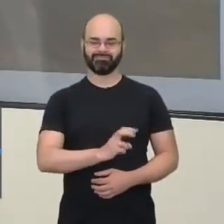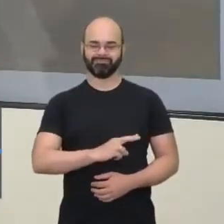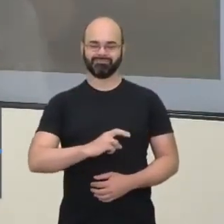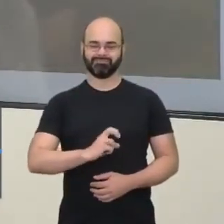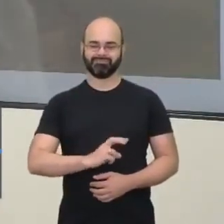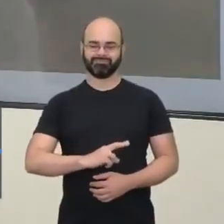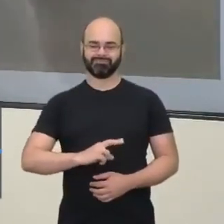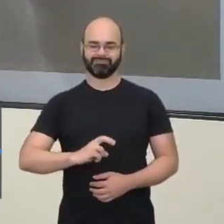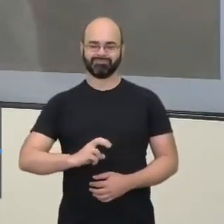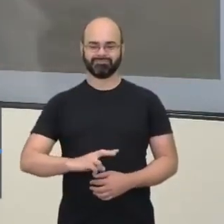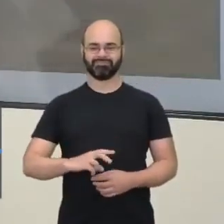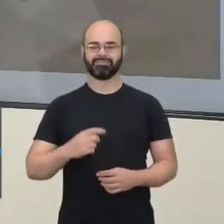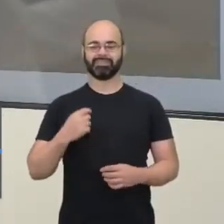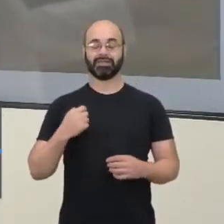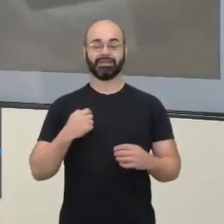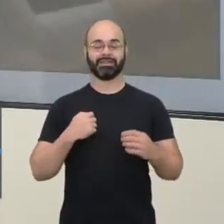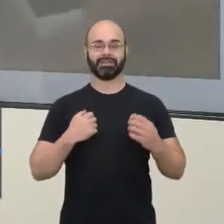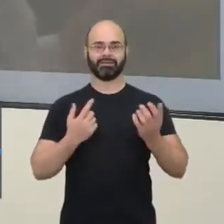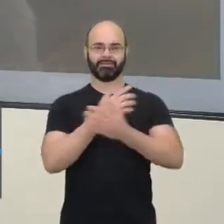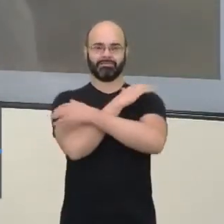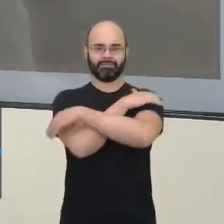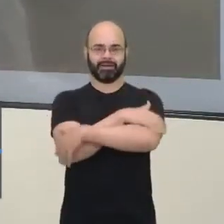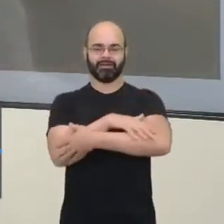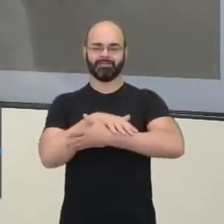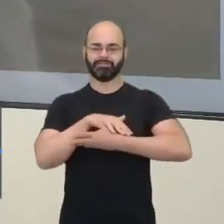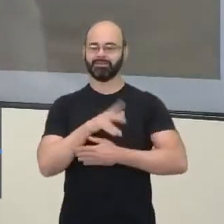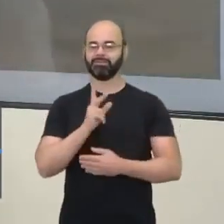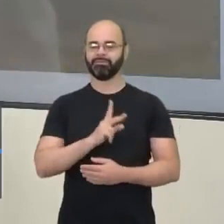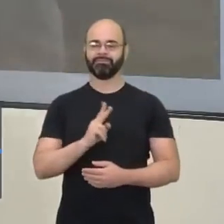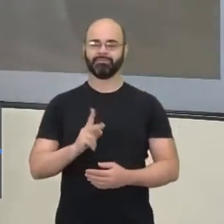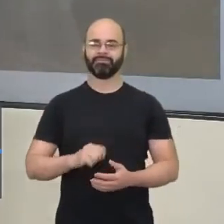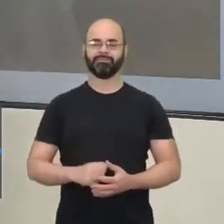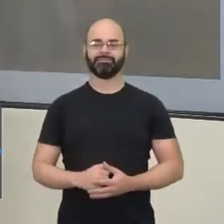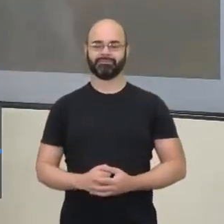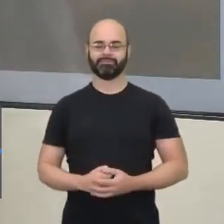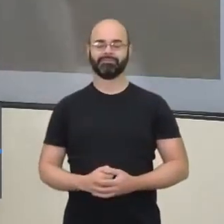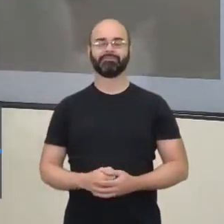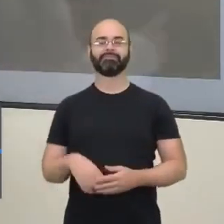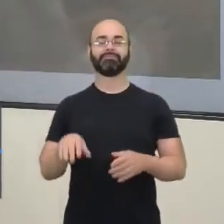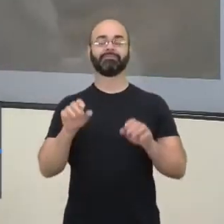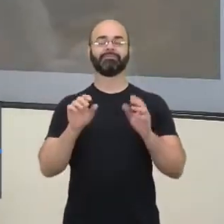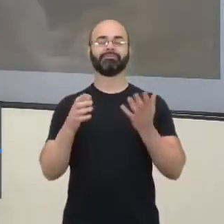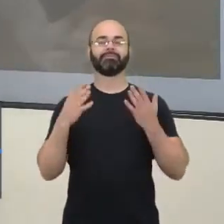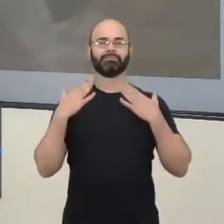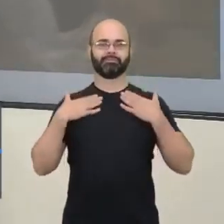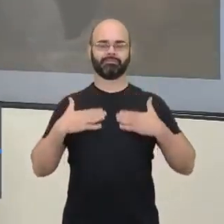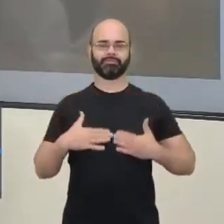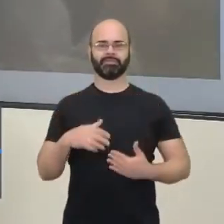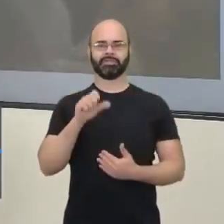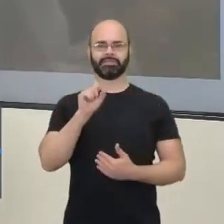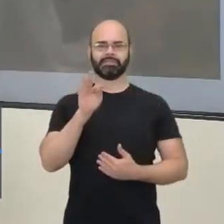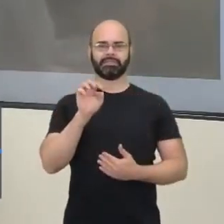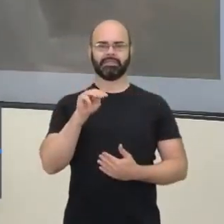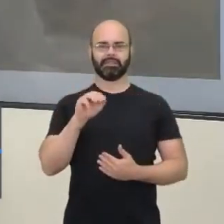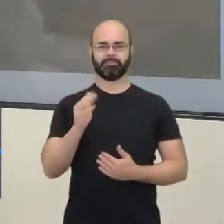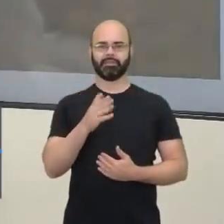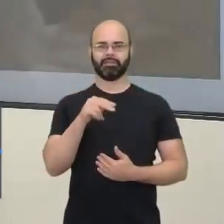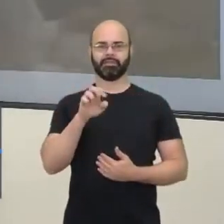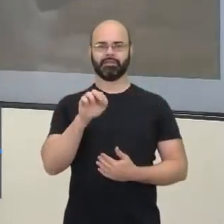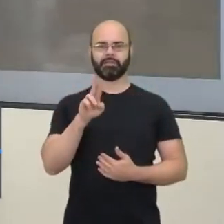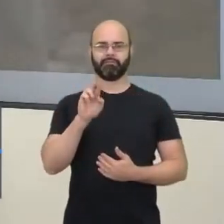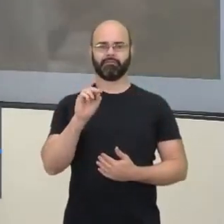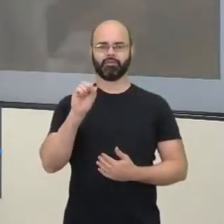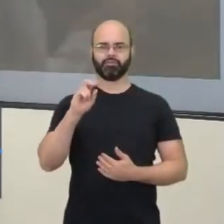isso aí. E é lógico que entra o sistema nervoso, que já foi colocado aí também, mas essa é uma provocação que vocês já devem ter percebido, eu